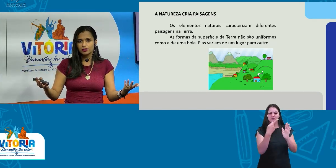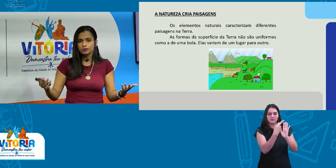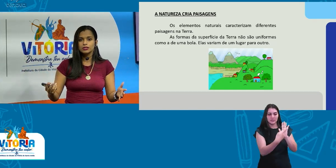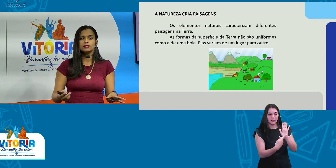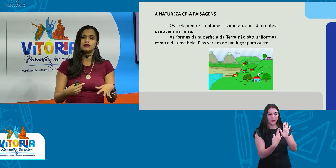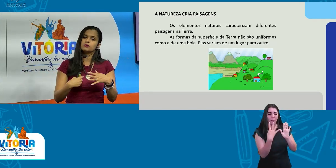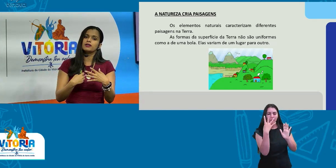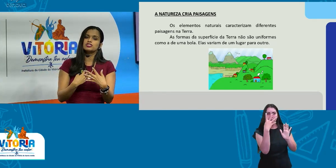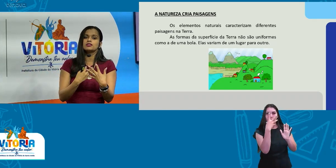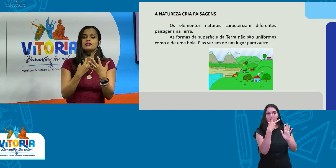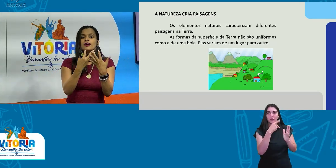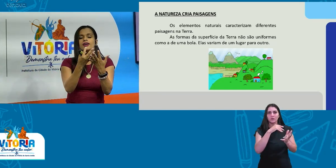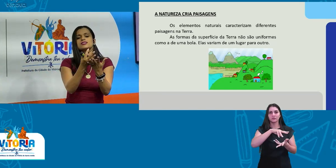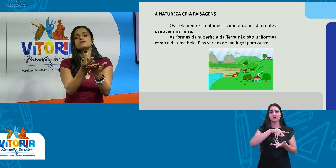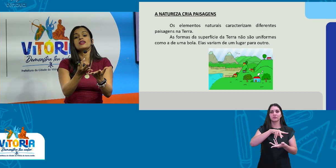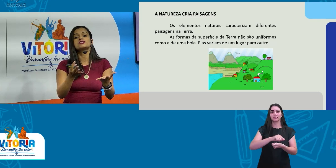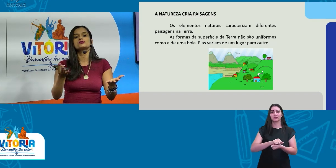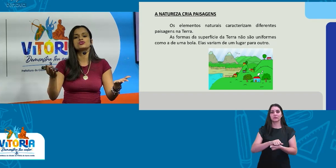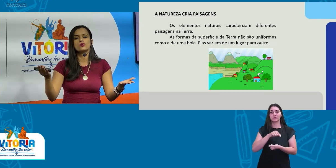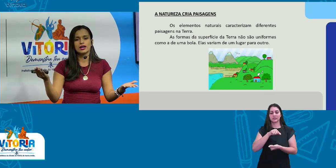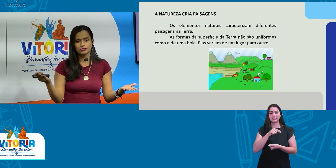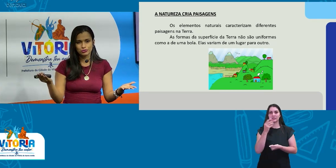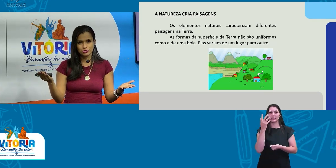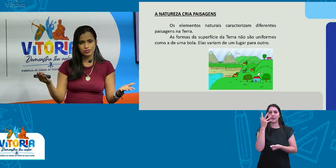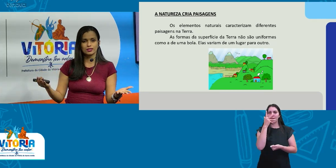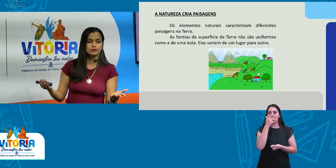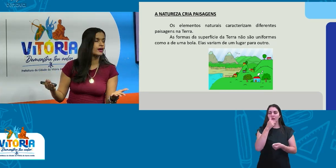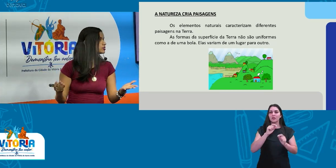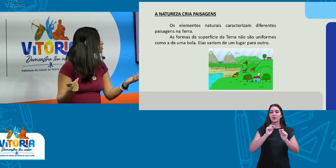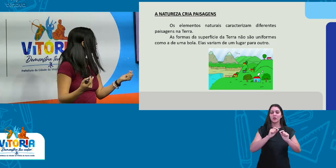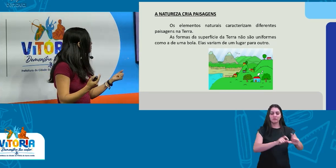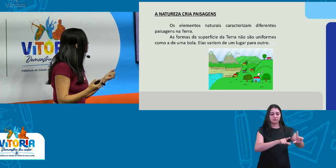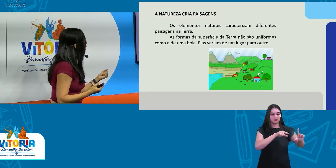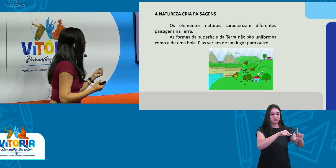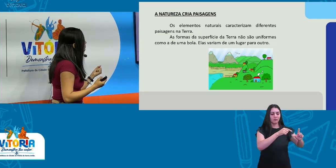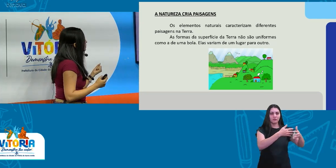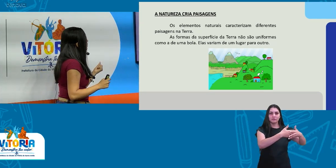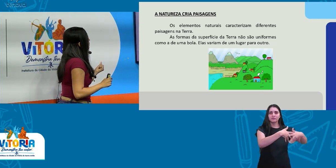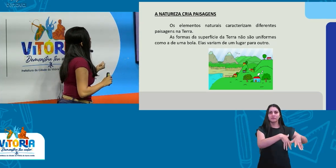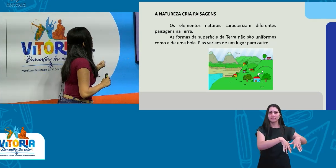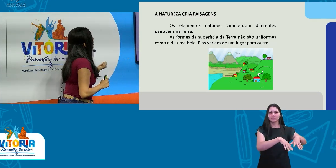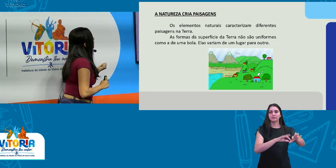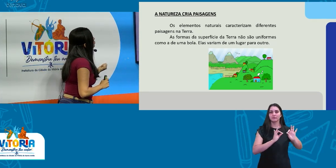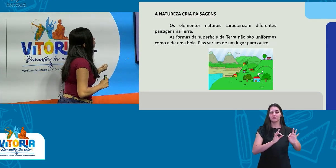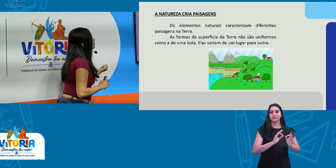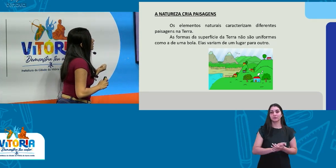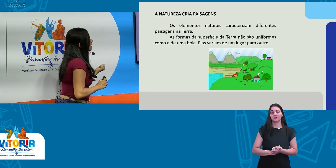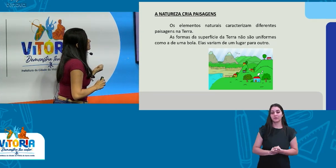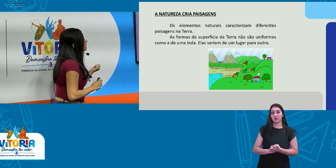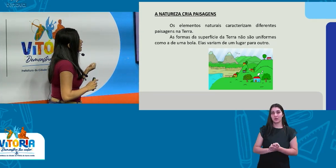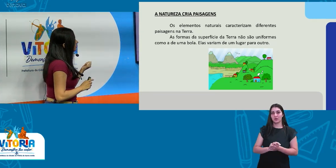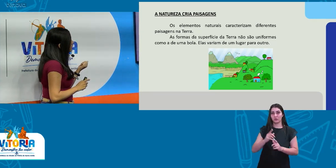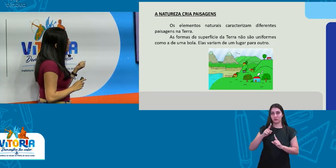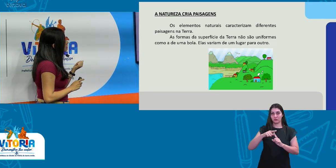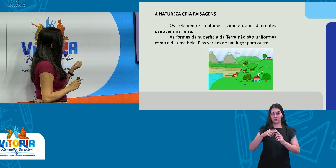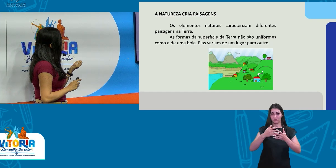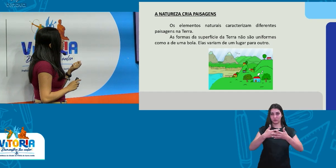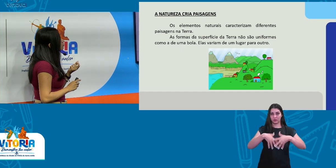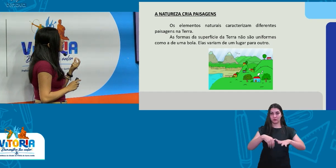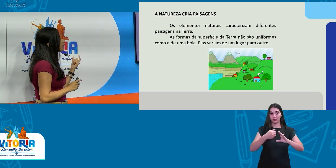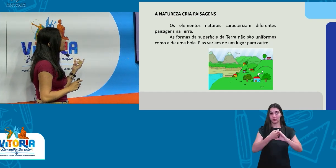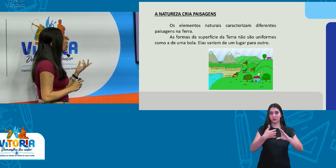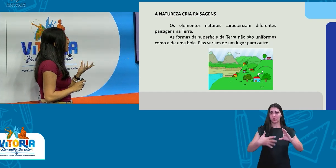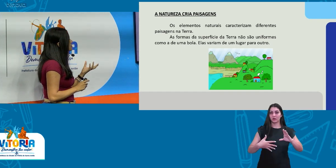tá certo? Dando pra gente esses belíssimos quadros naturais. Então vamos lá. Os elementos naturais